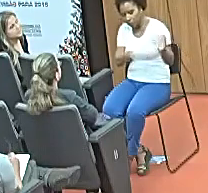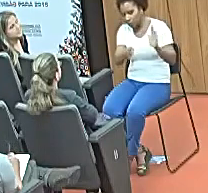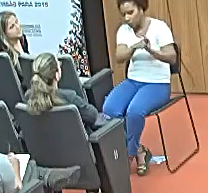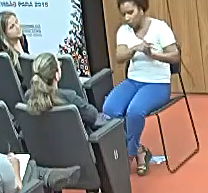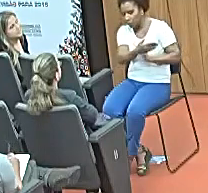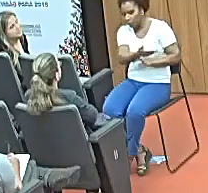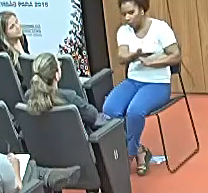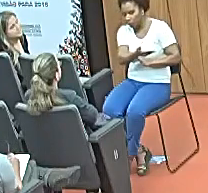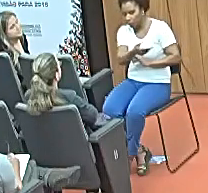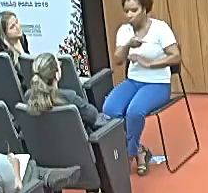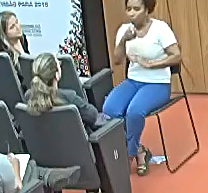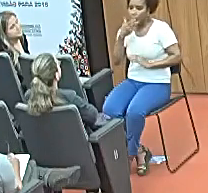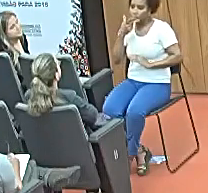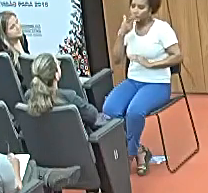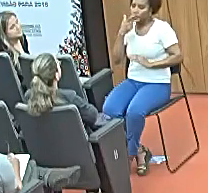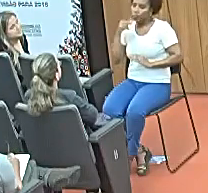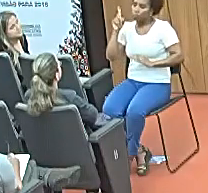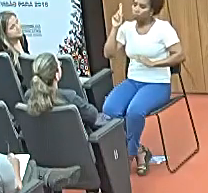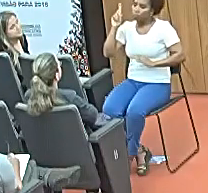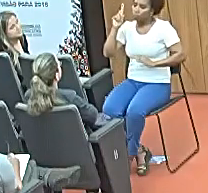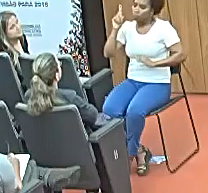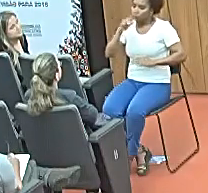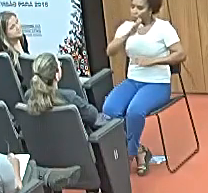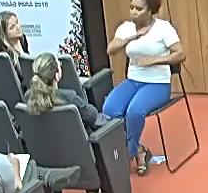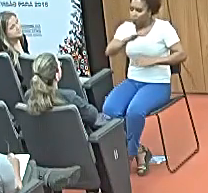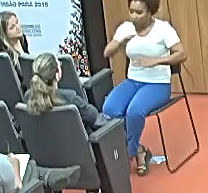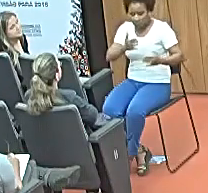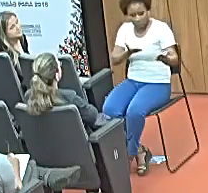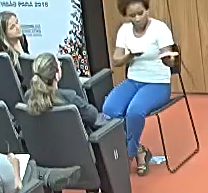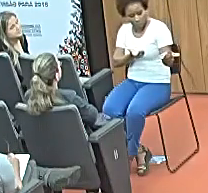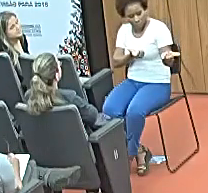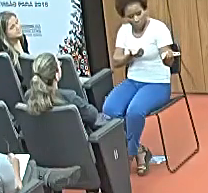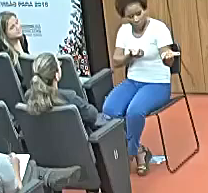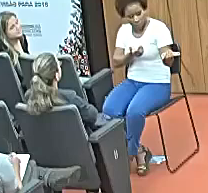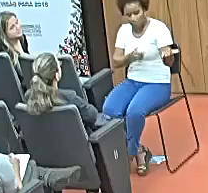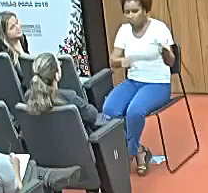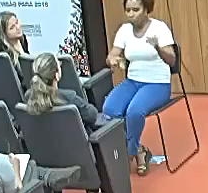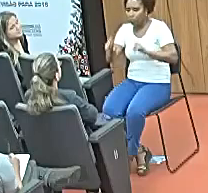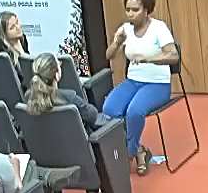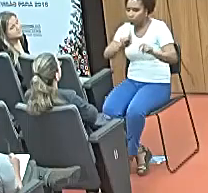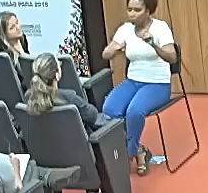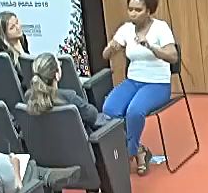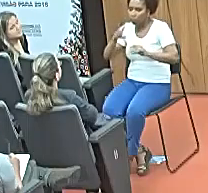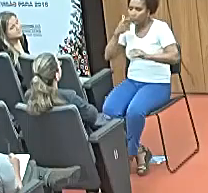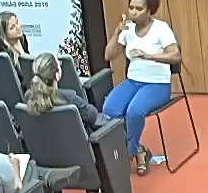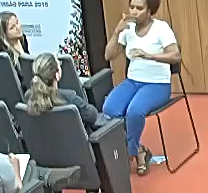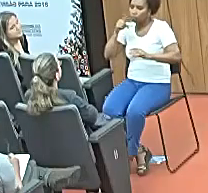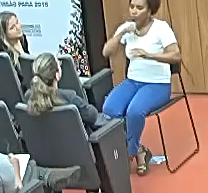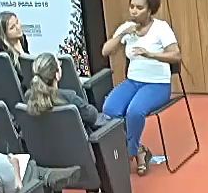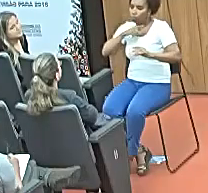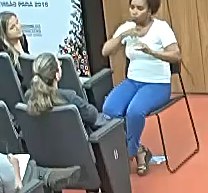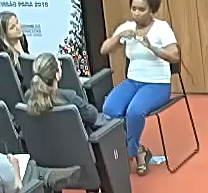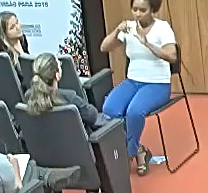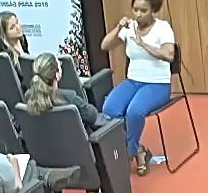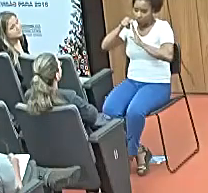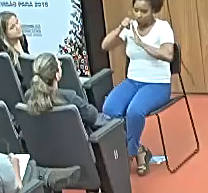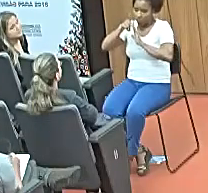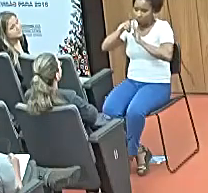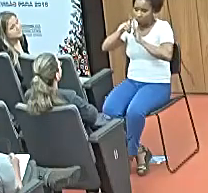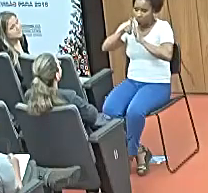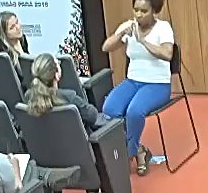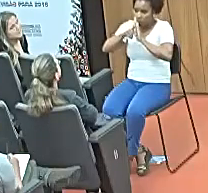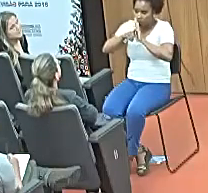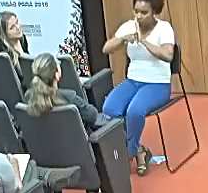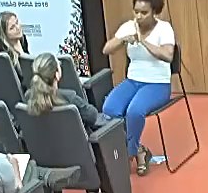no governo nem no orçamento do estado esse recurso hoje ele é insuficiente